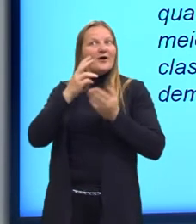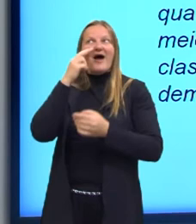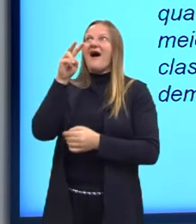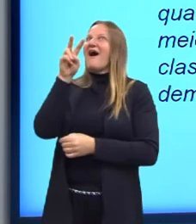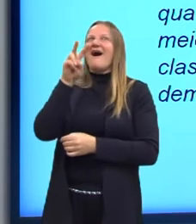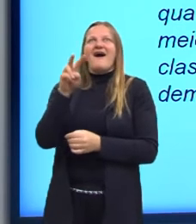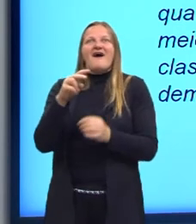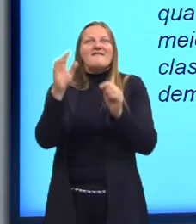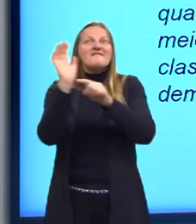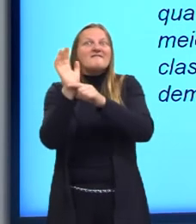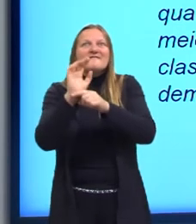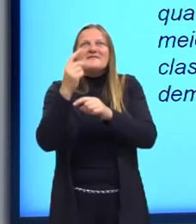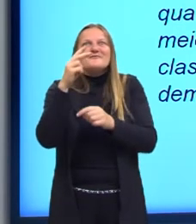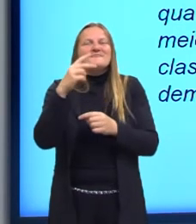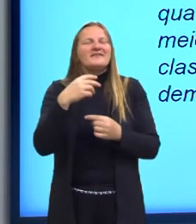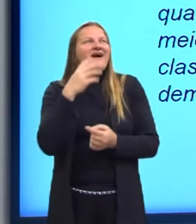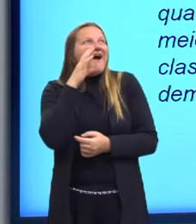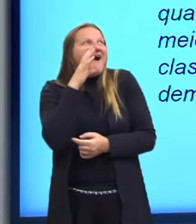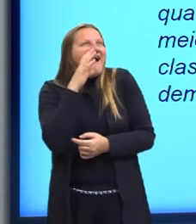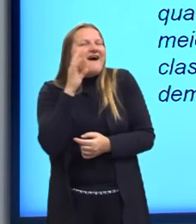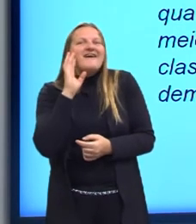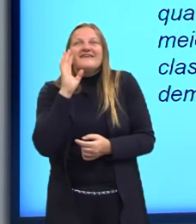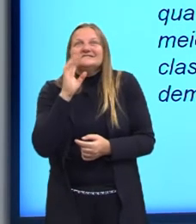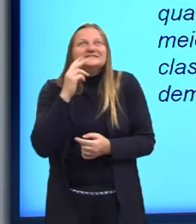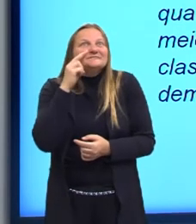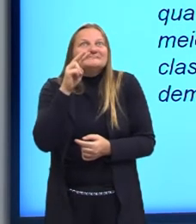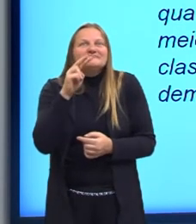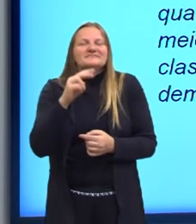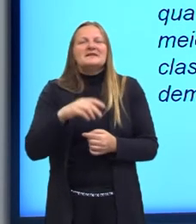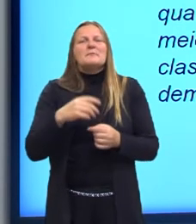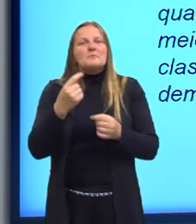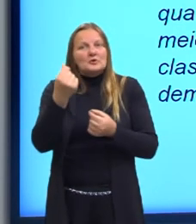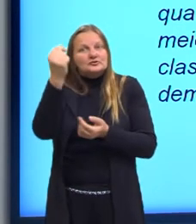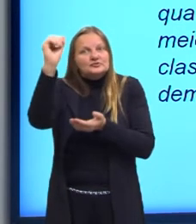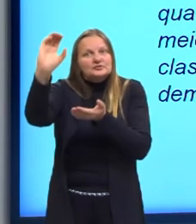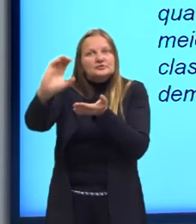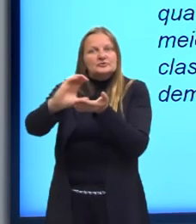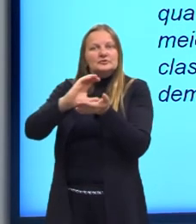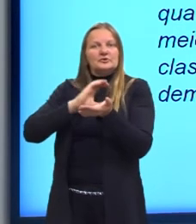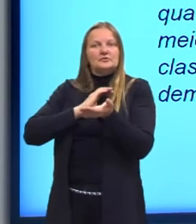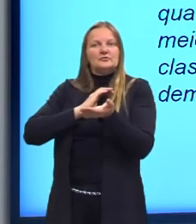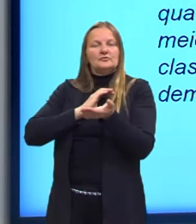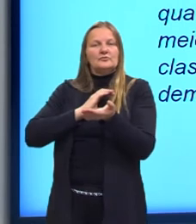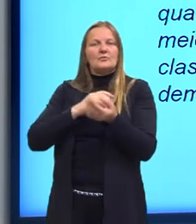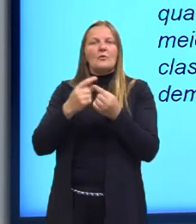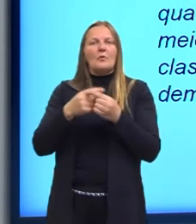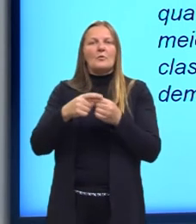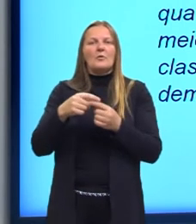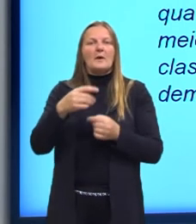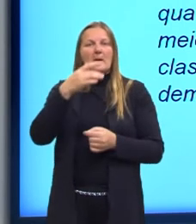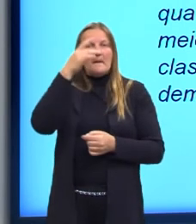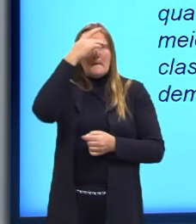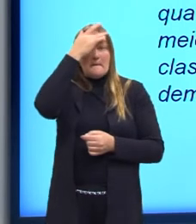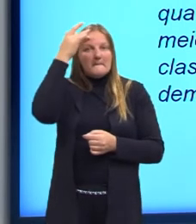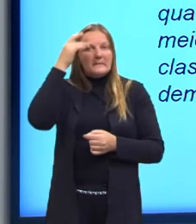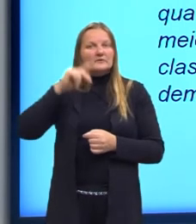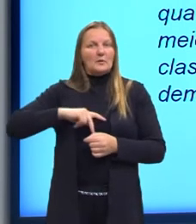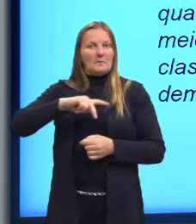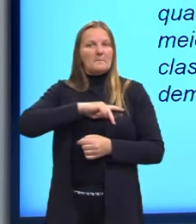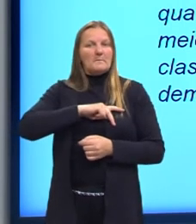filmes e documentários por meio de verbas provenientes da contribuição pública